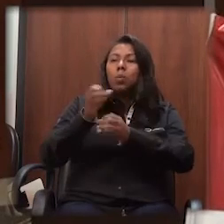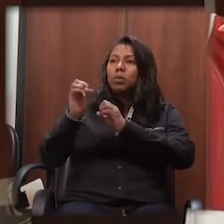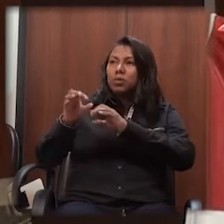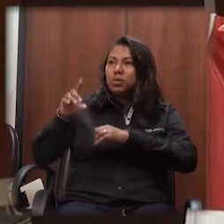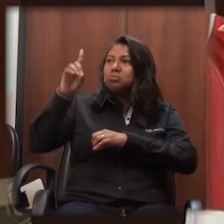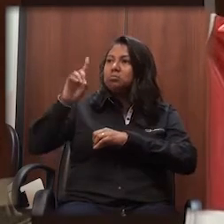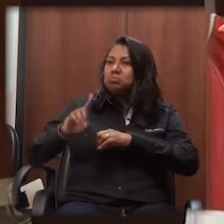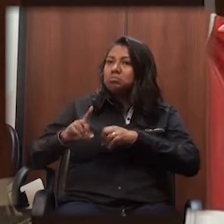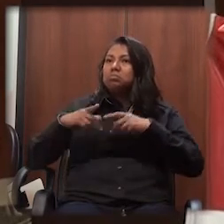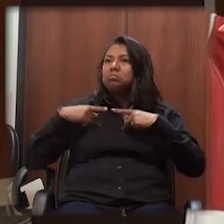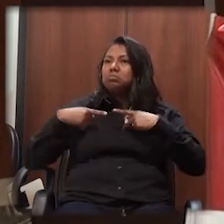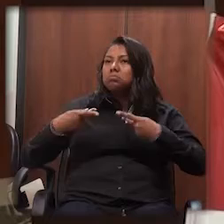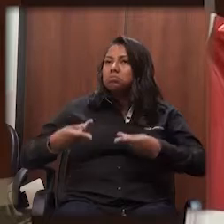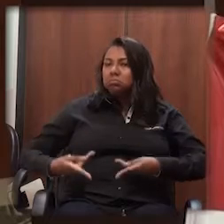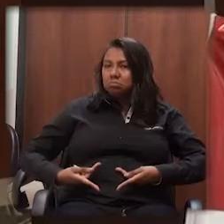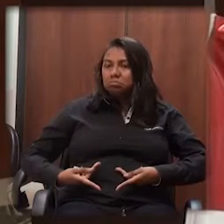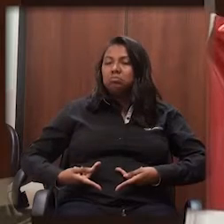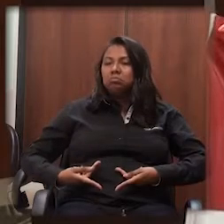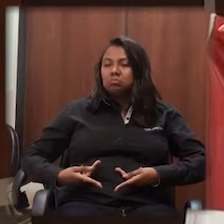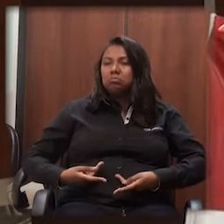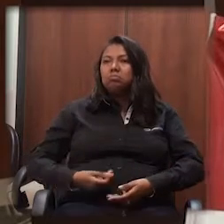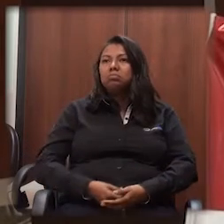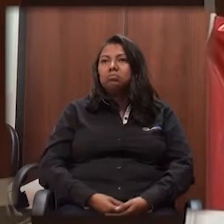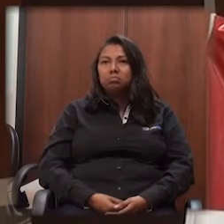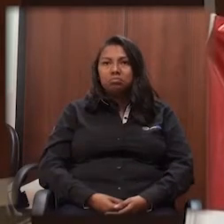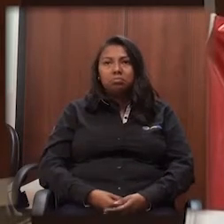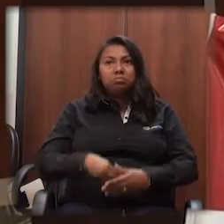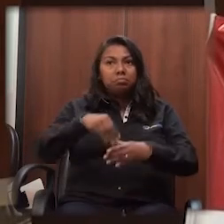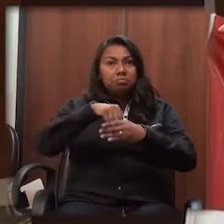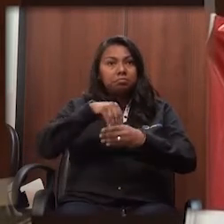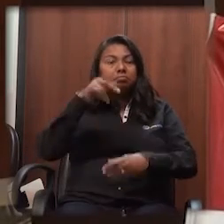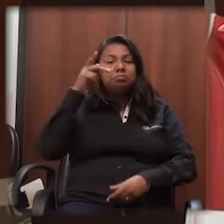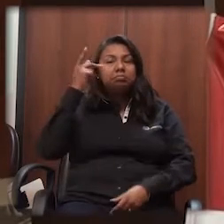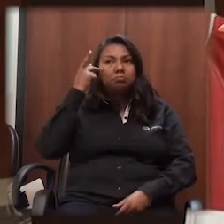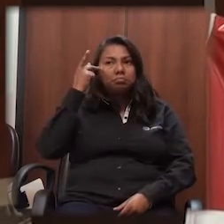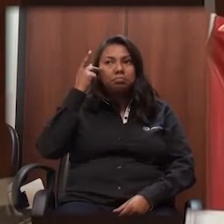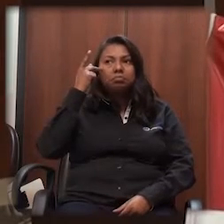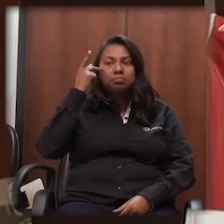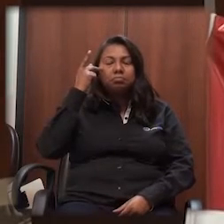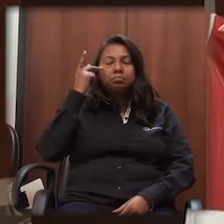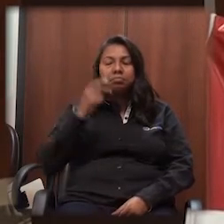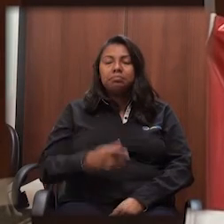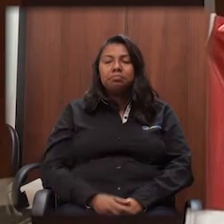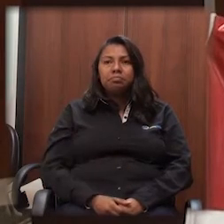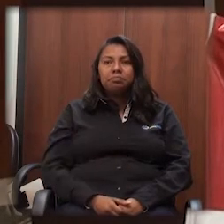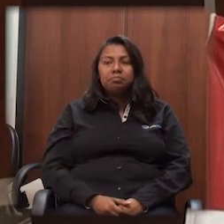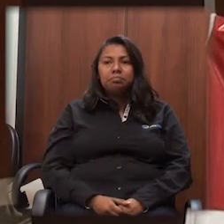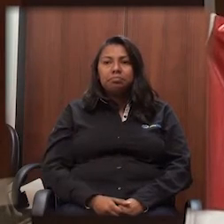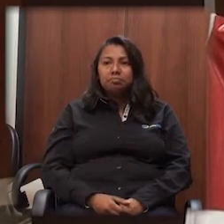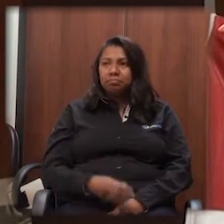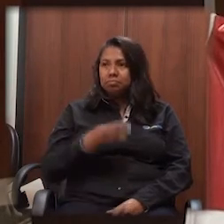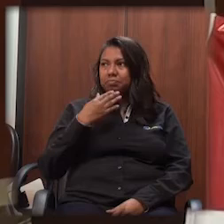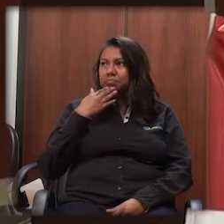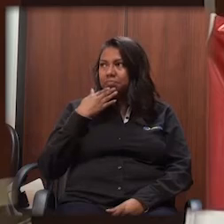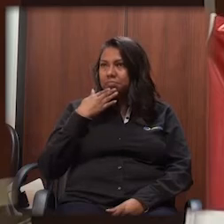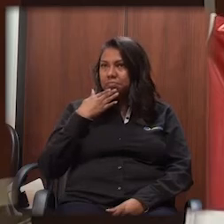humanos tem sido levada em consideração no estado de São Paulo, né? Um pouco essa ideia. Então, eu vou pedir a